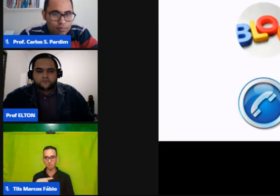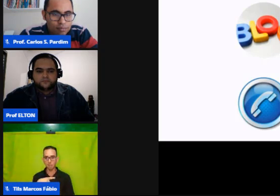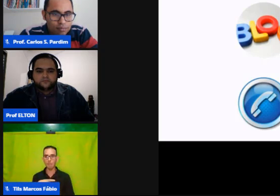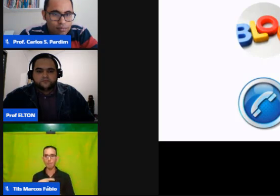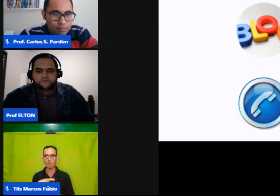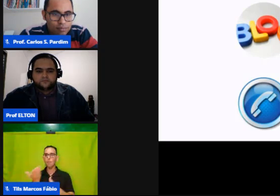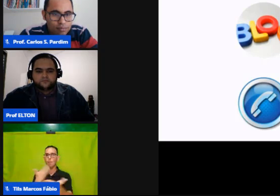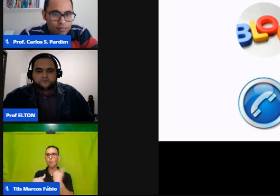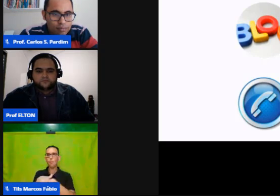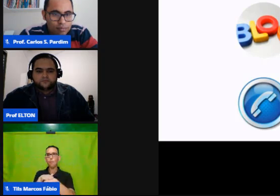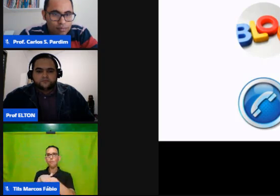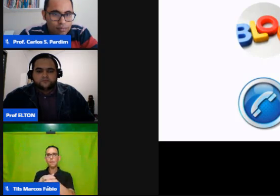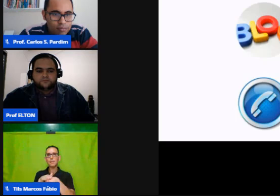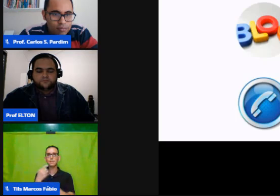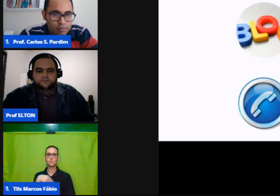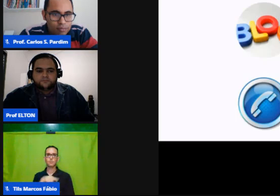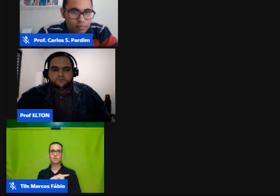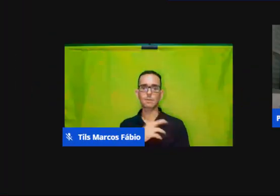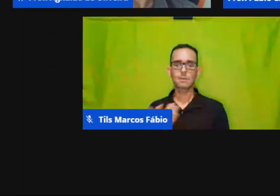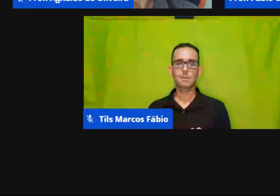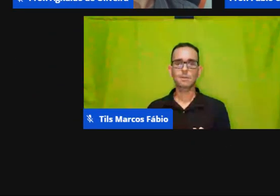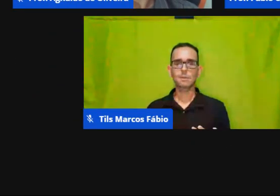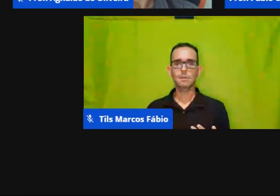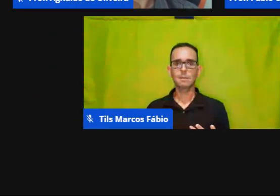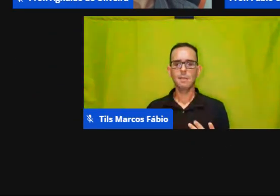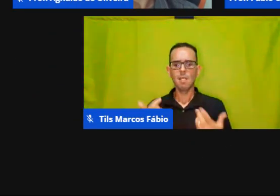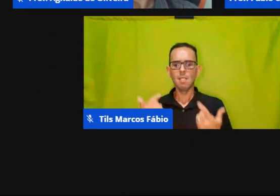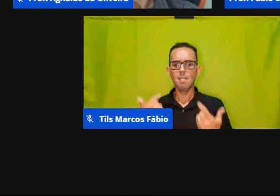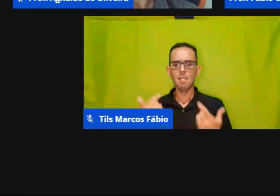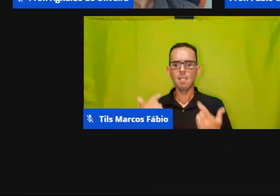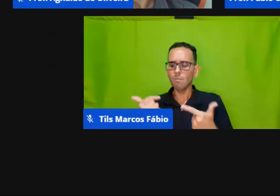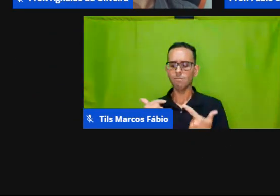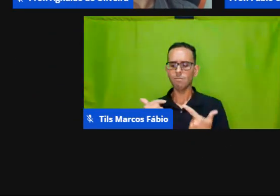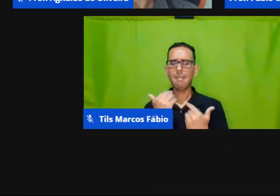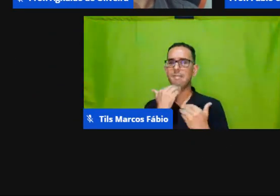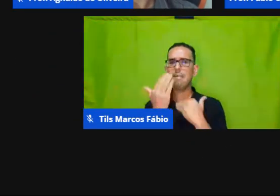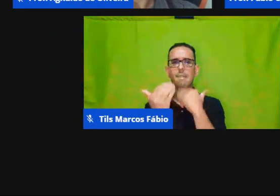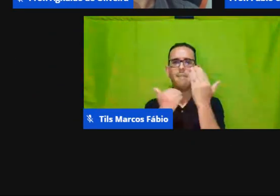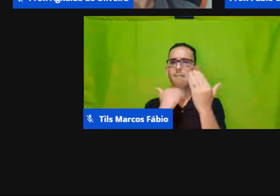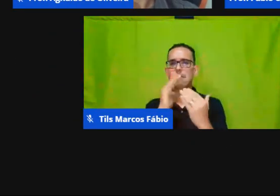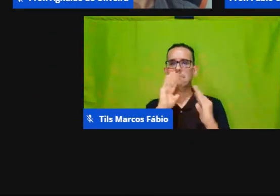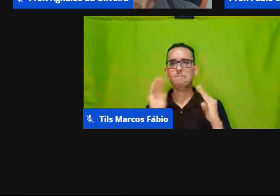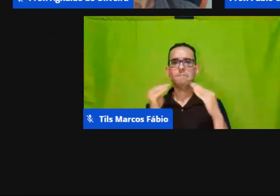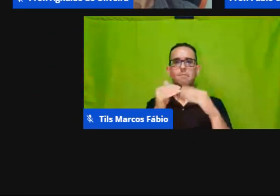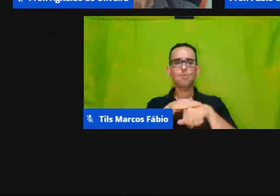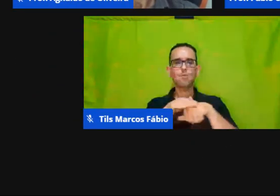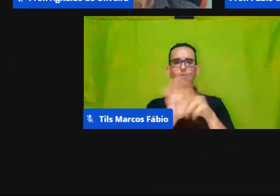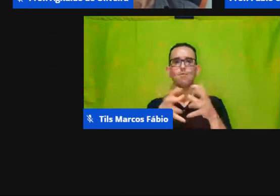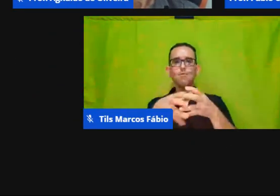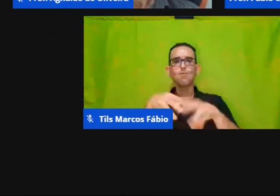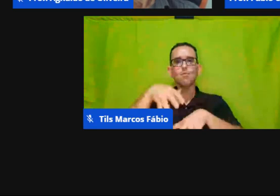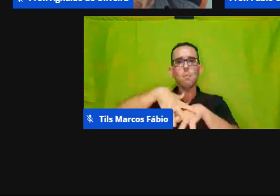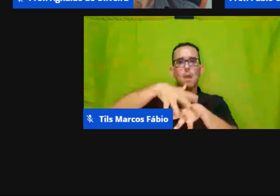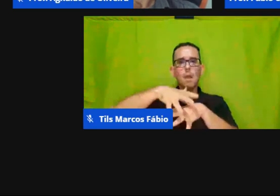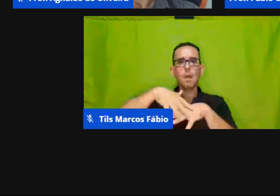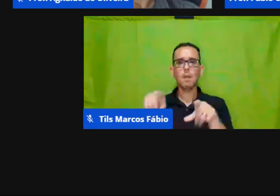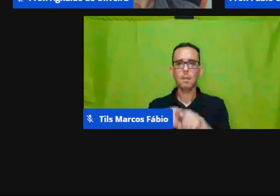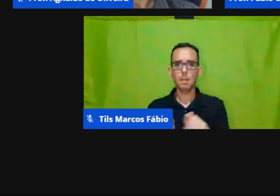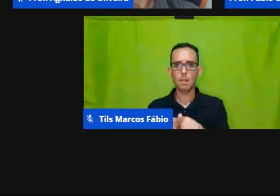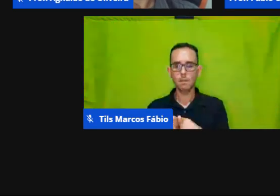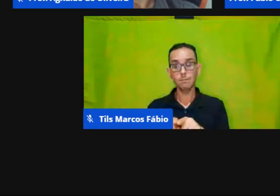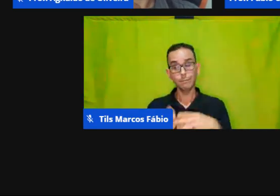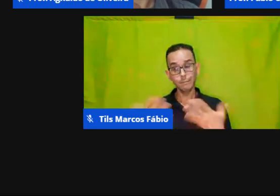gente, não tem nenhum empecilho para conversar com a equipe da matemática lá na CEMED. E é